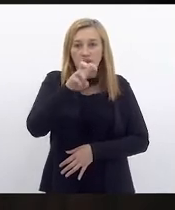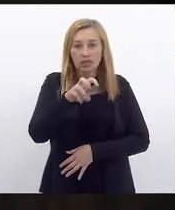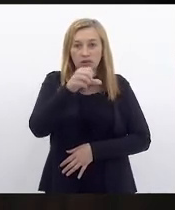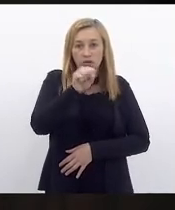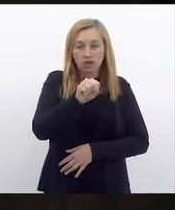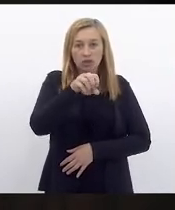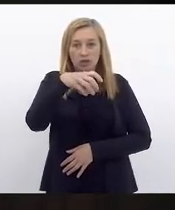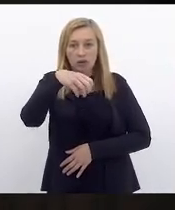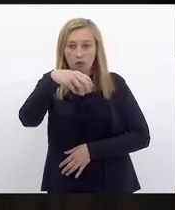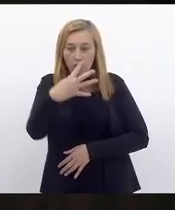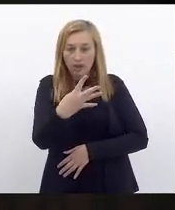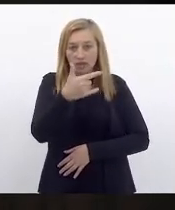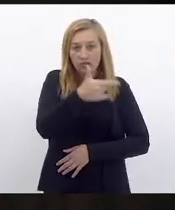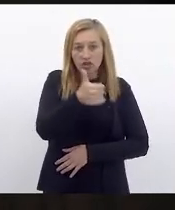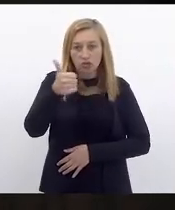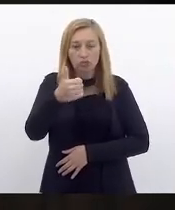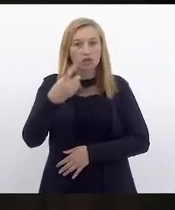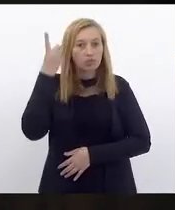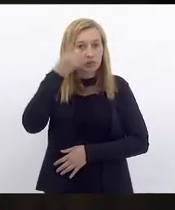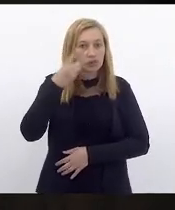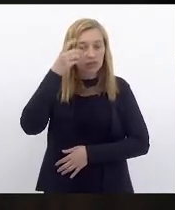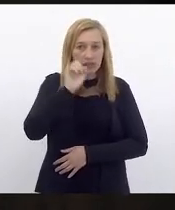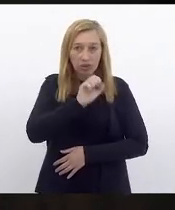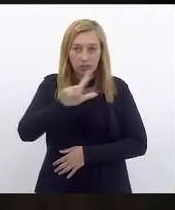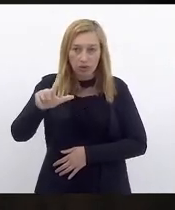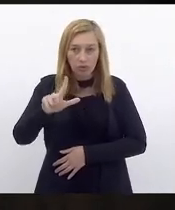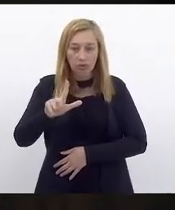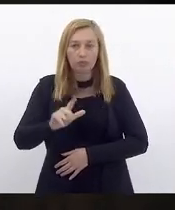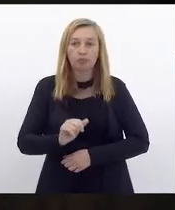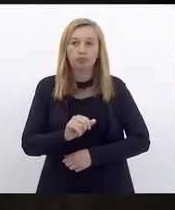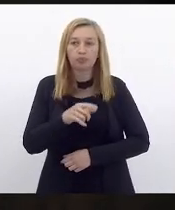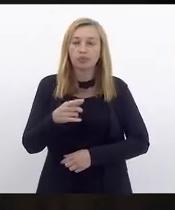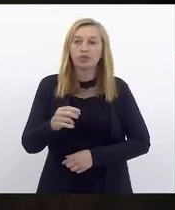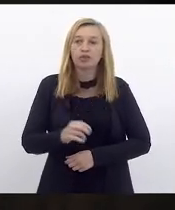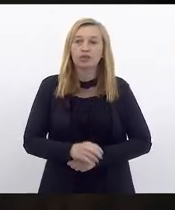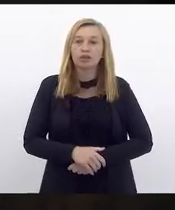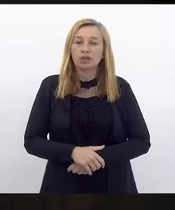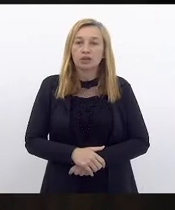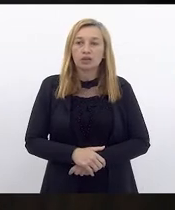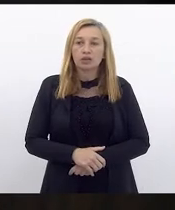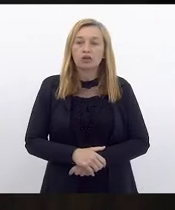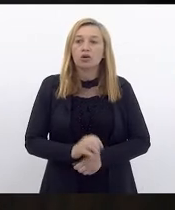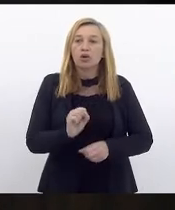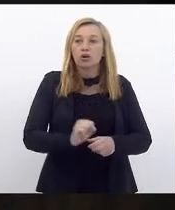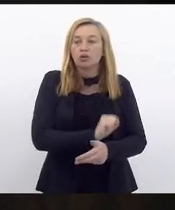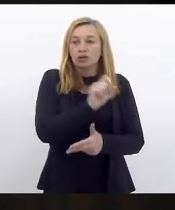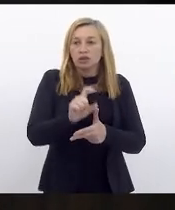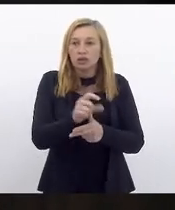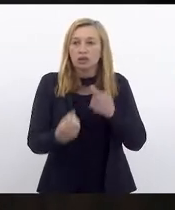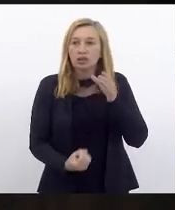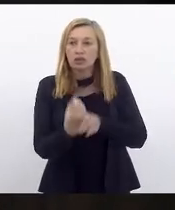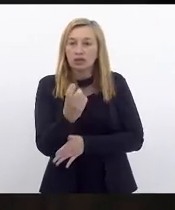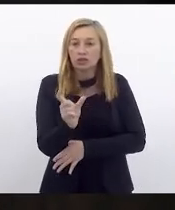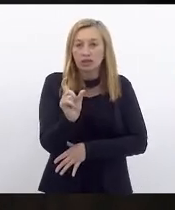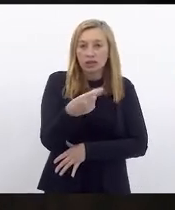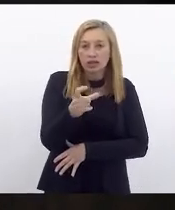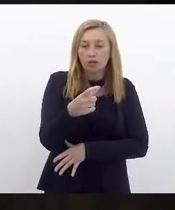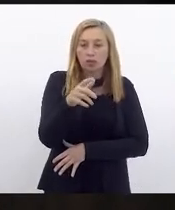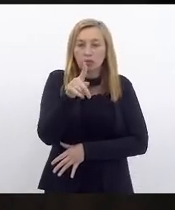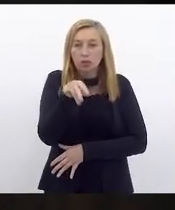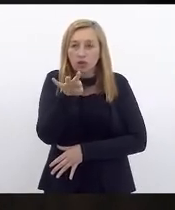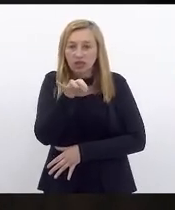-21, de autoria do deputado Daniel Librelon, que autoriza o poder executivo a criação do cartão prontidão